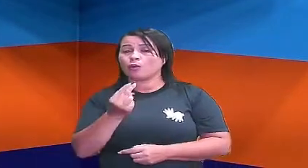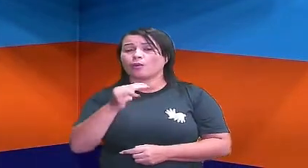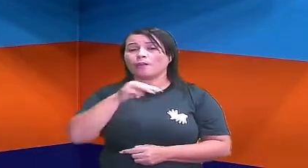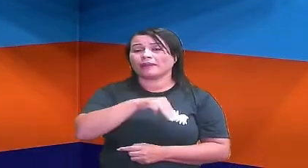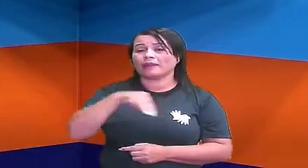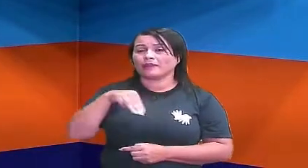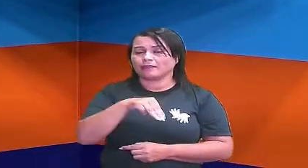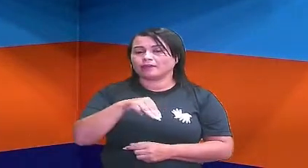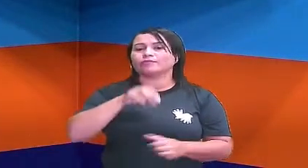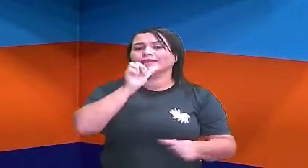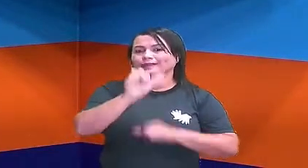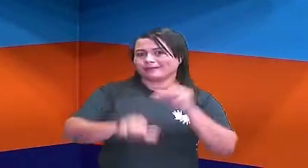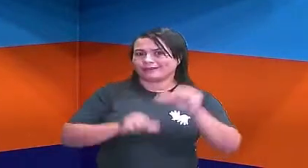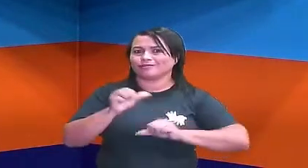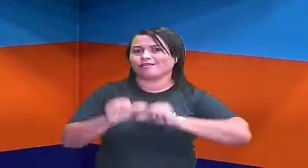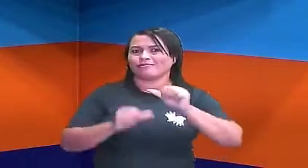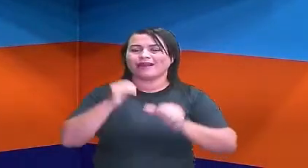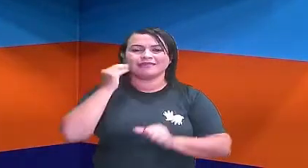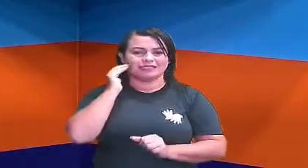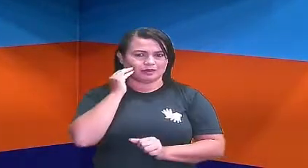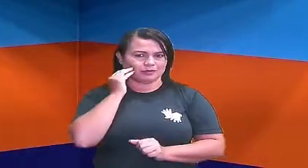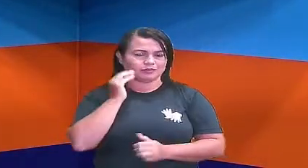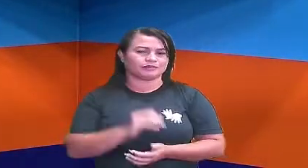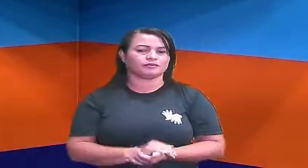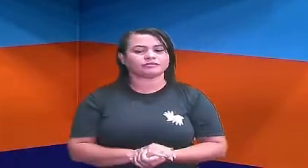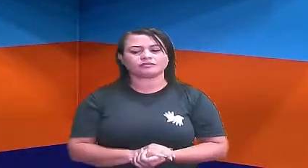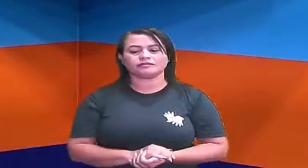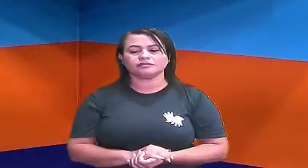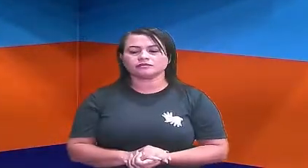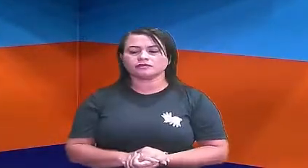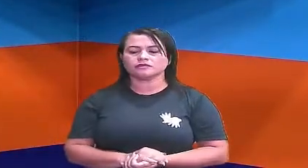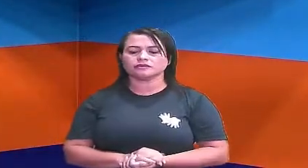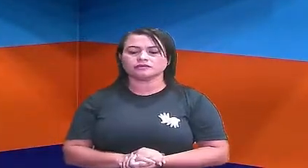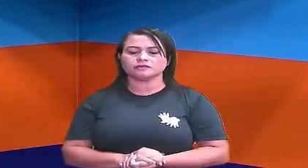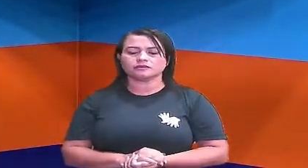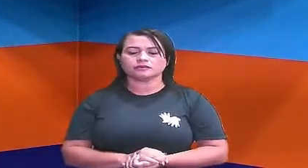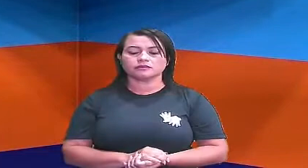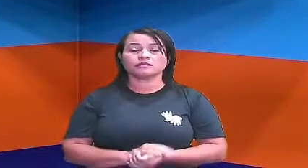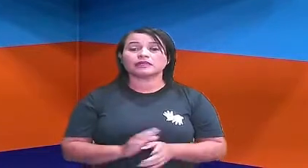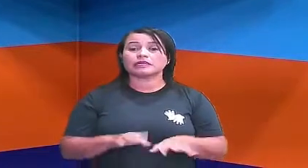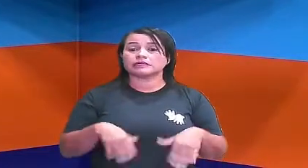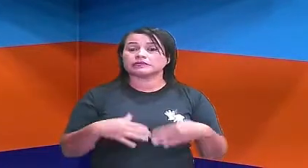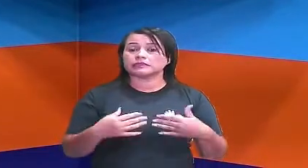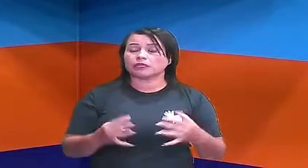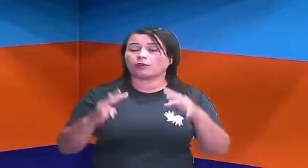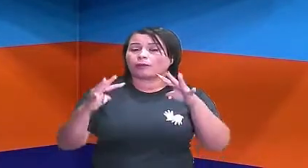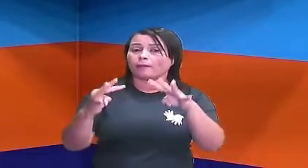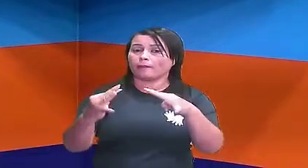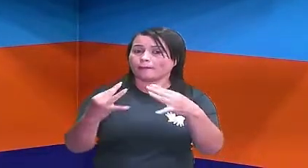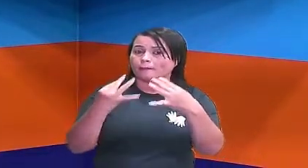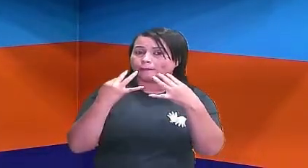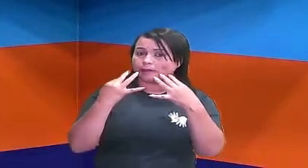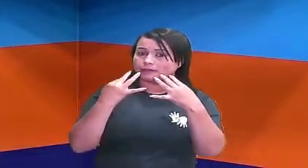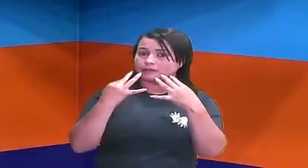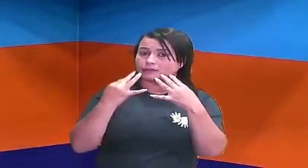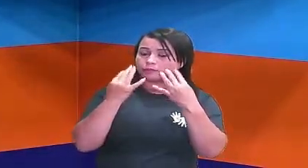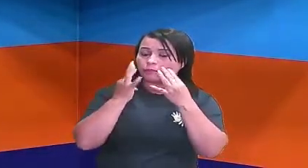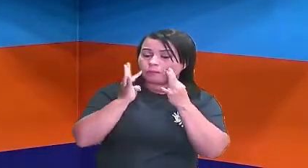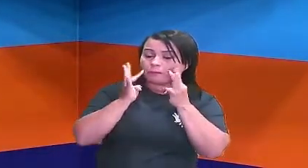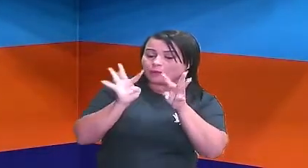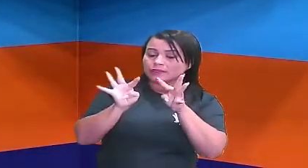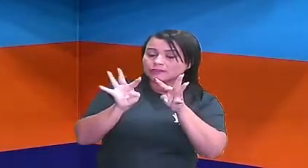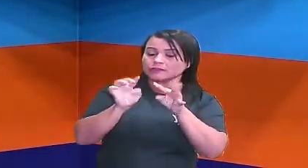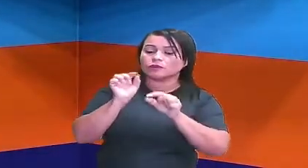centímetros. Ok? Deu para entender? Vamos seguir. Então, presta bem atenção agora para que a